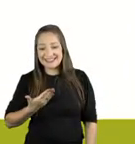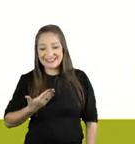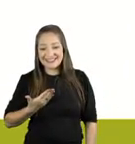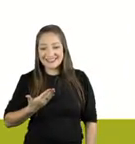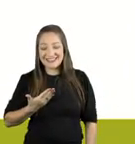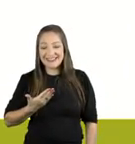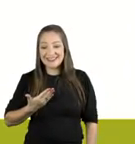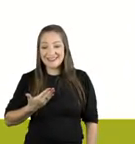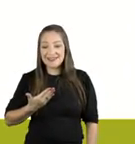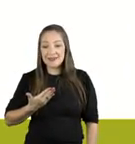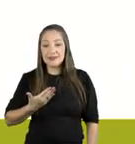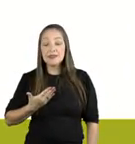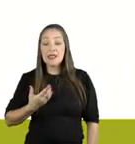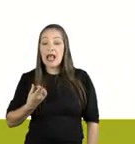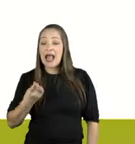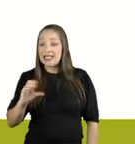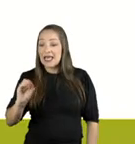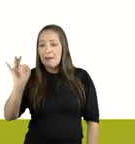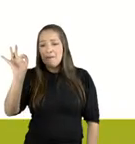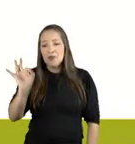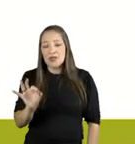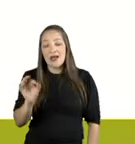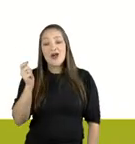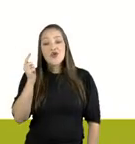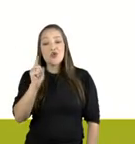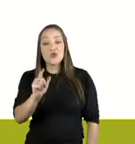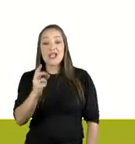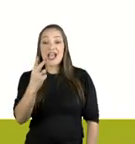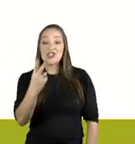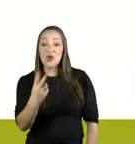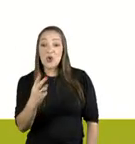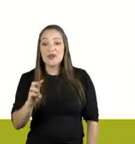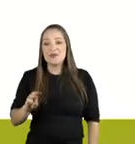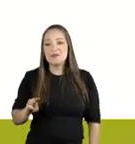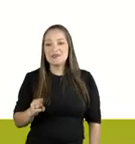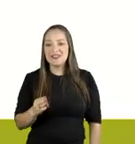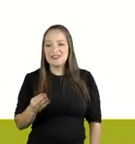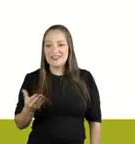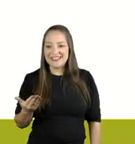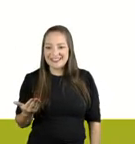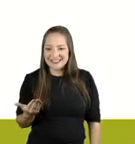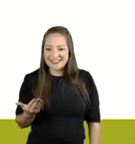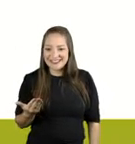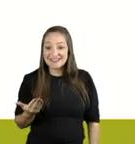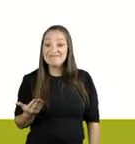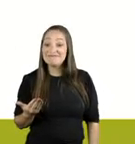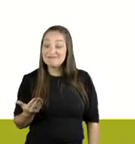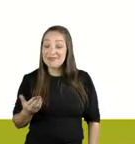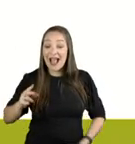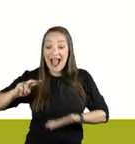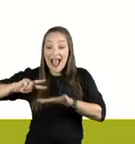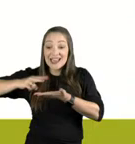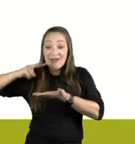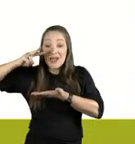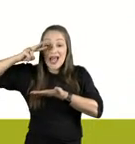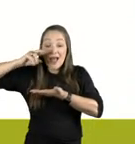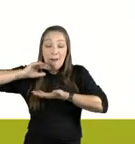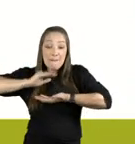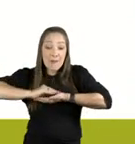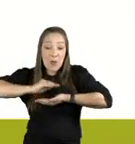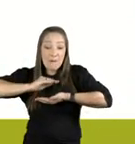aqui, de 10%, a gente conseguiu 2 milhões. Com a rentabilidade da poupança, a gente